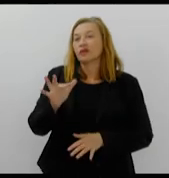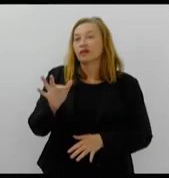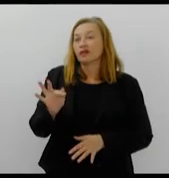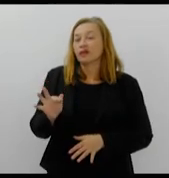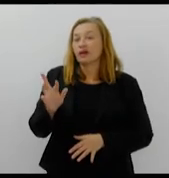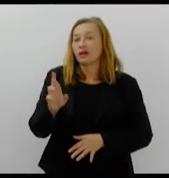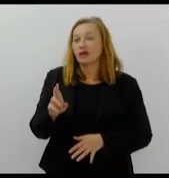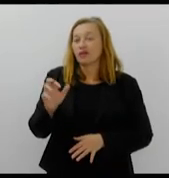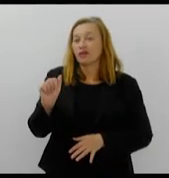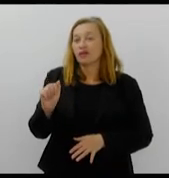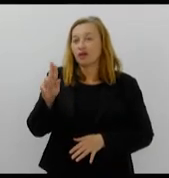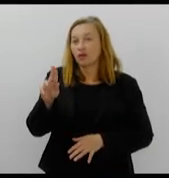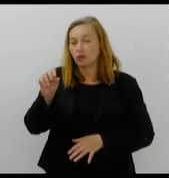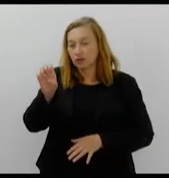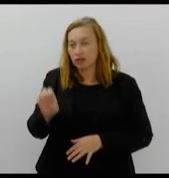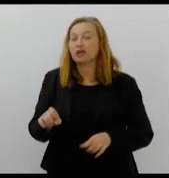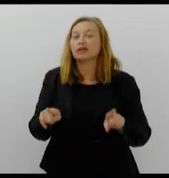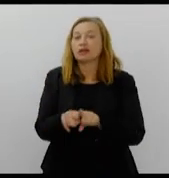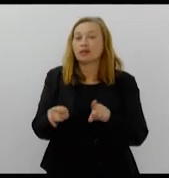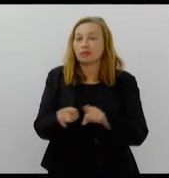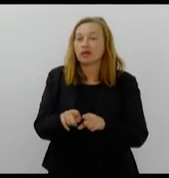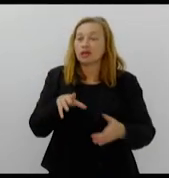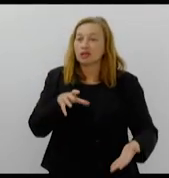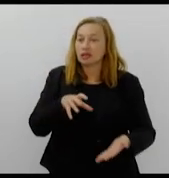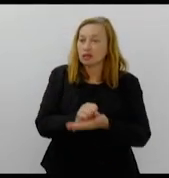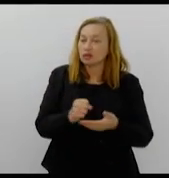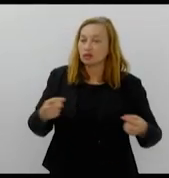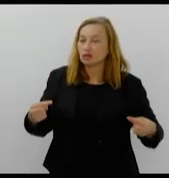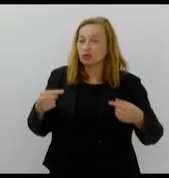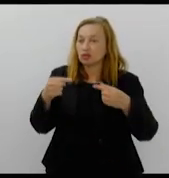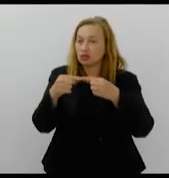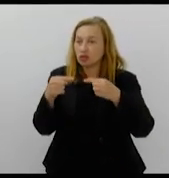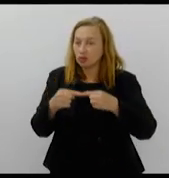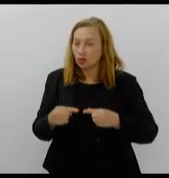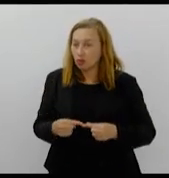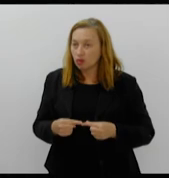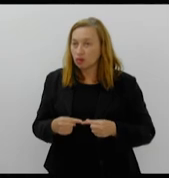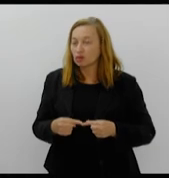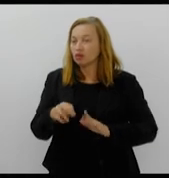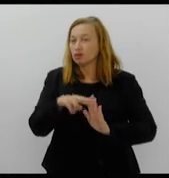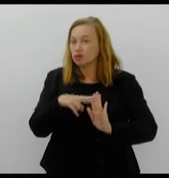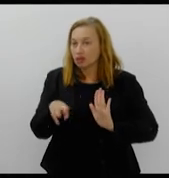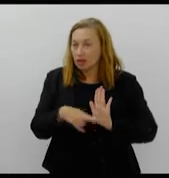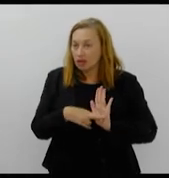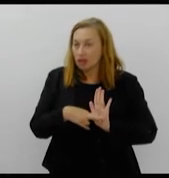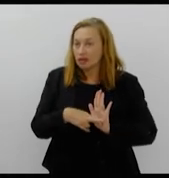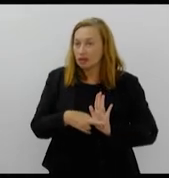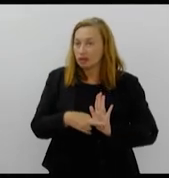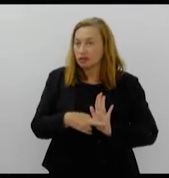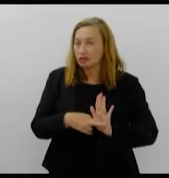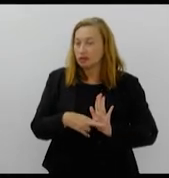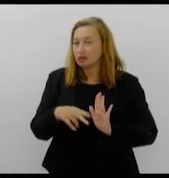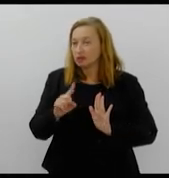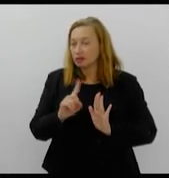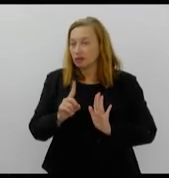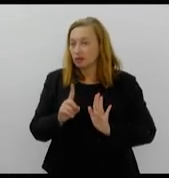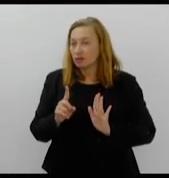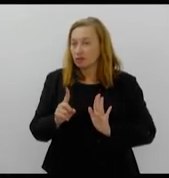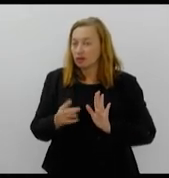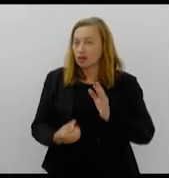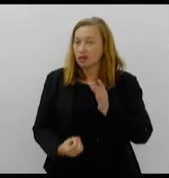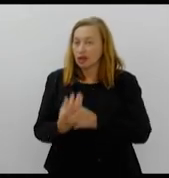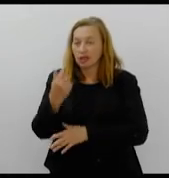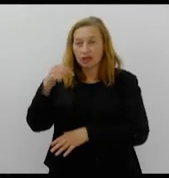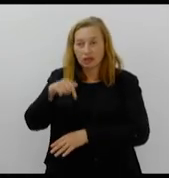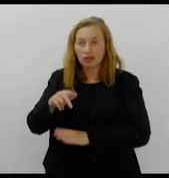Esses registros também, de acordo com as normas que não foram determinadas aqui no